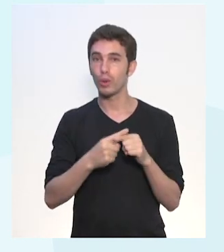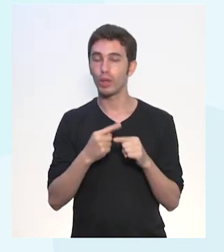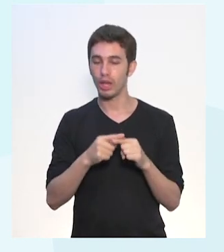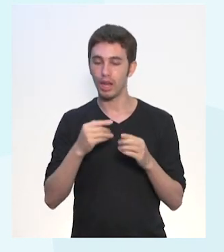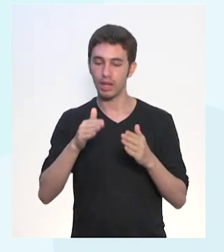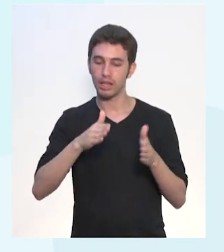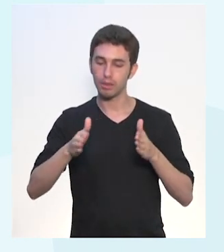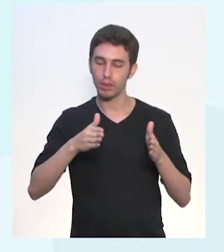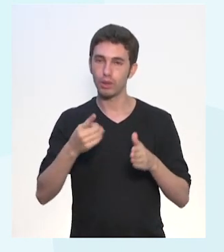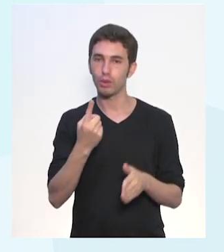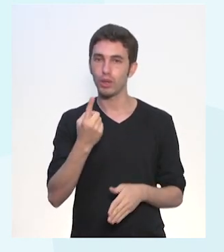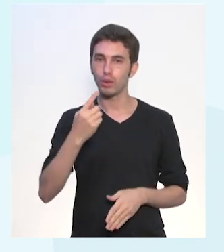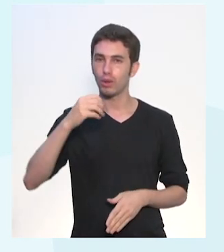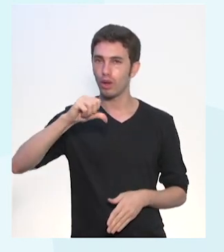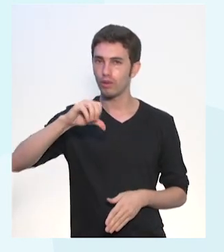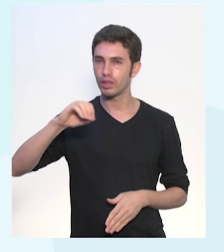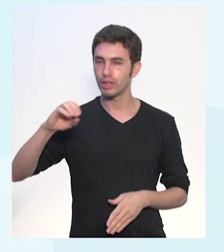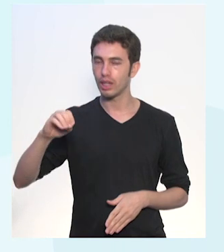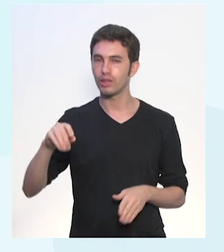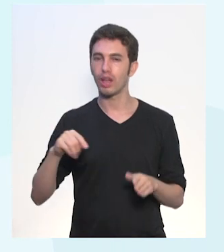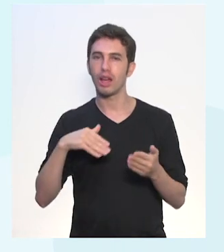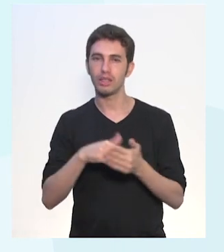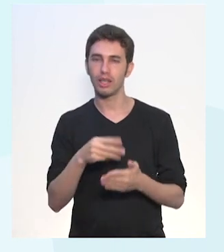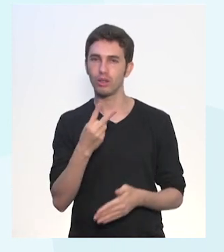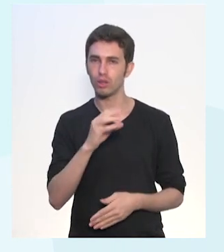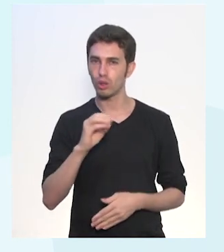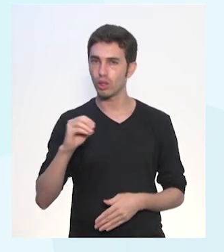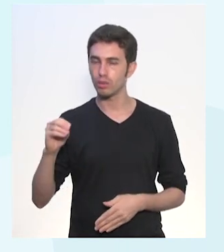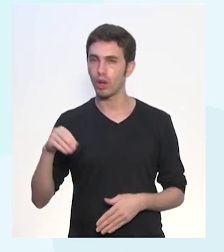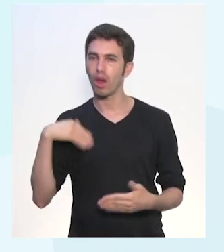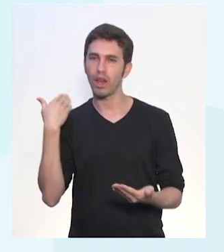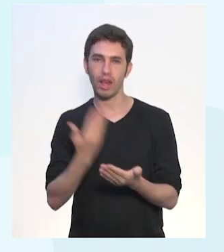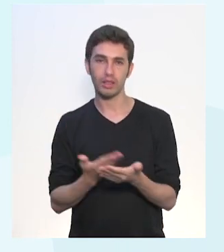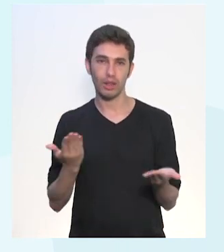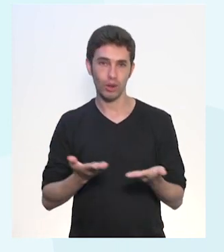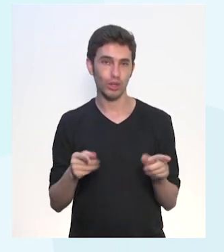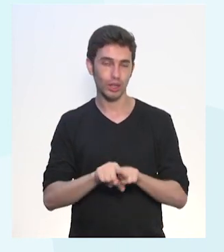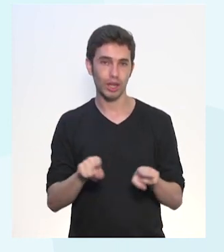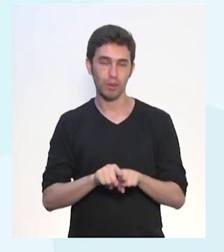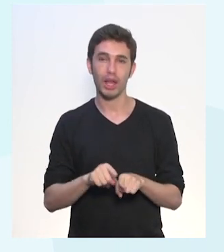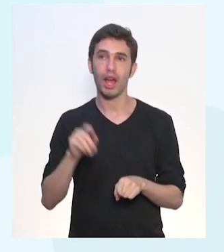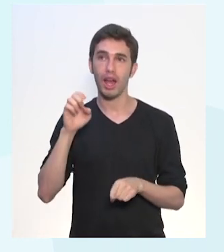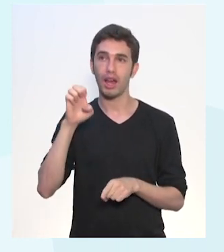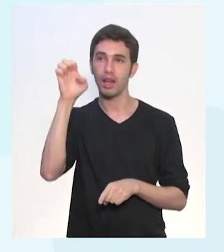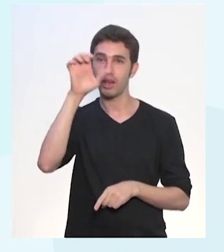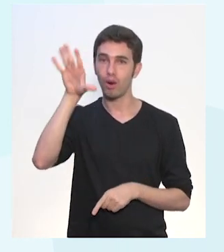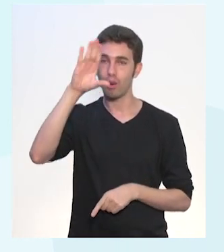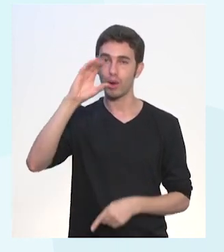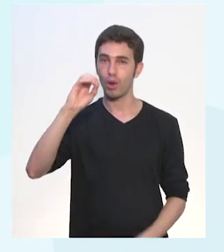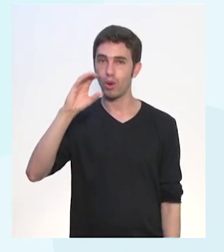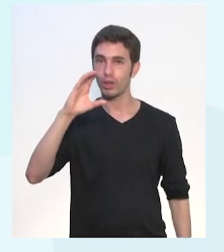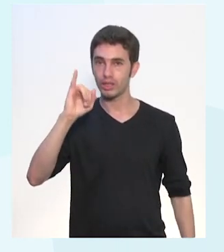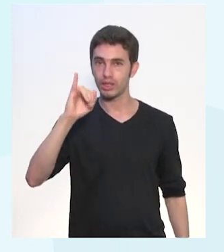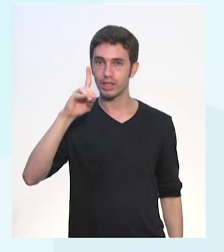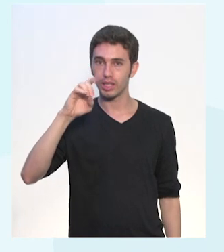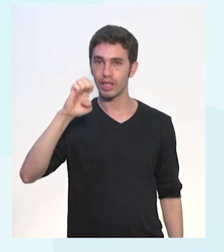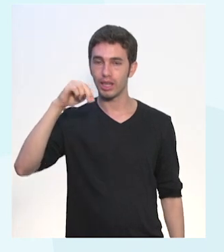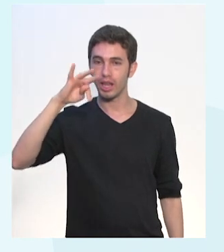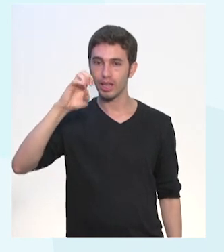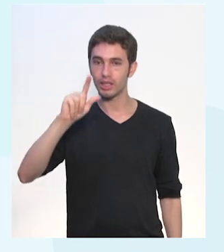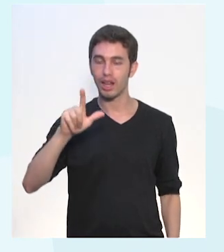até 2000 e até hoje, né? A Europa Ocidental também aparece em destaque, né, que a gente está vendo em